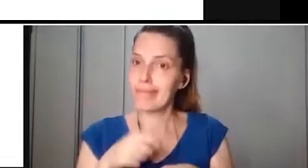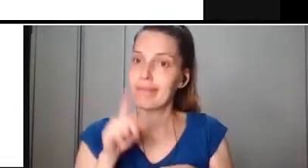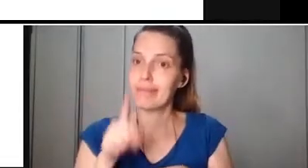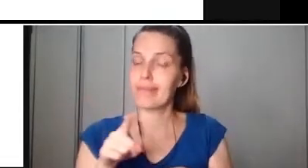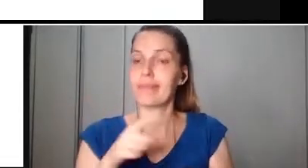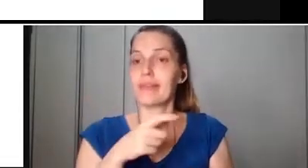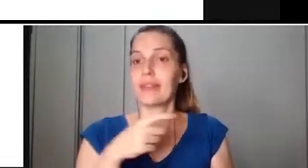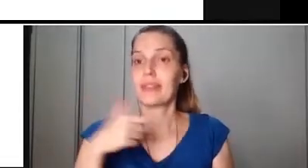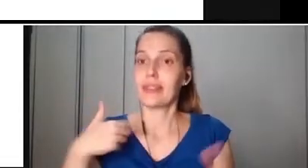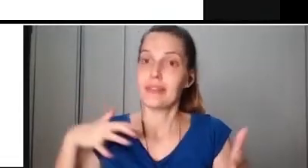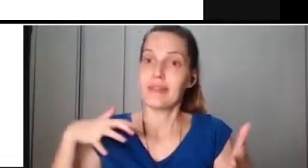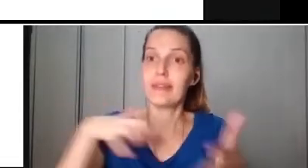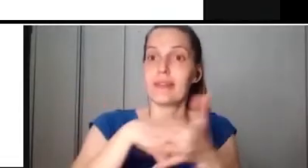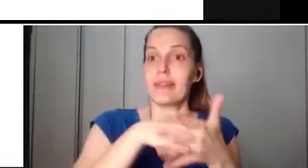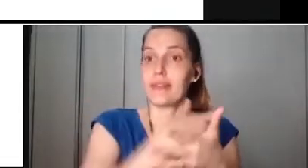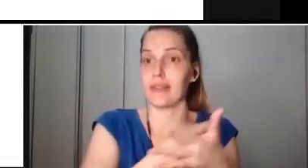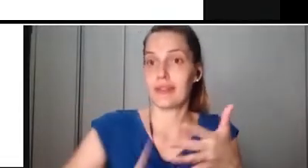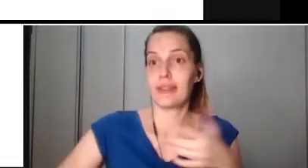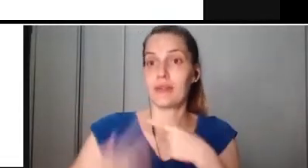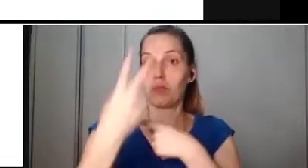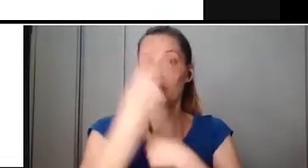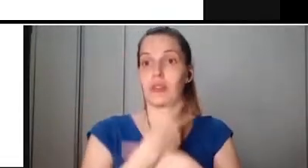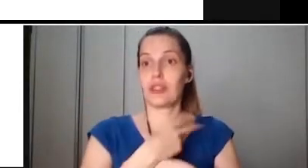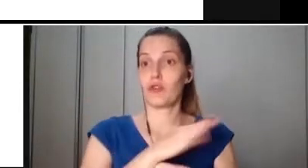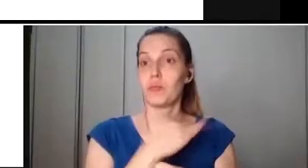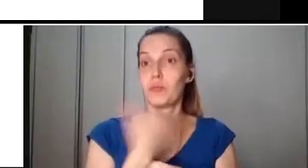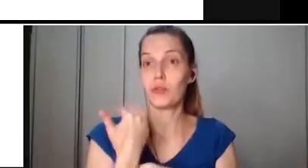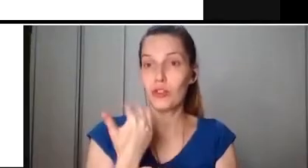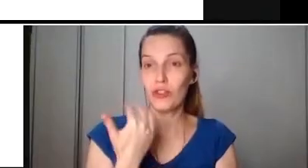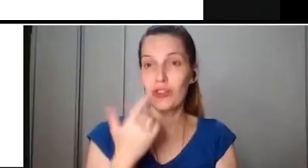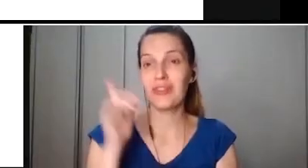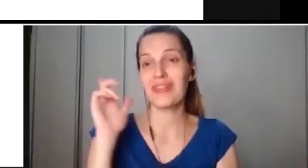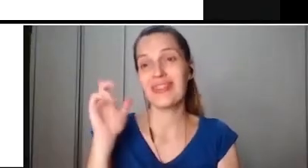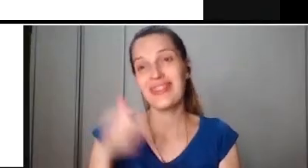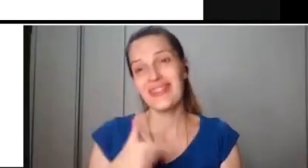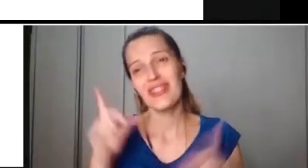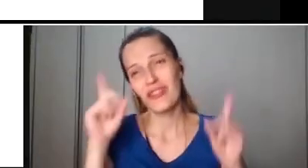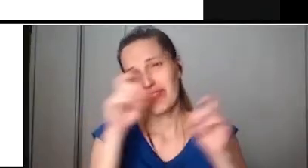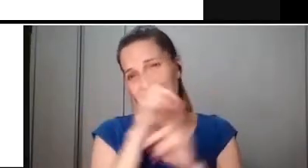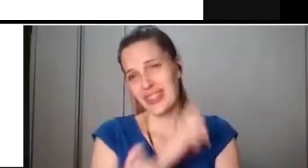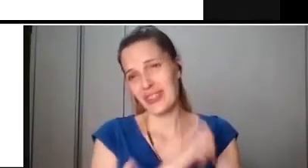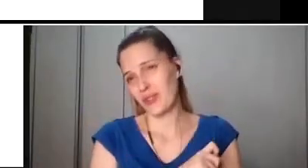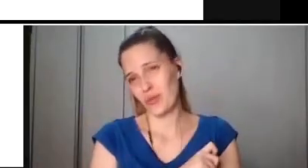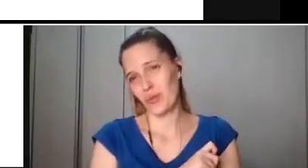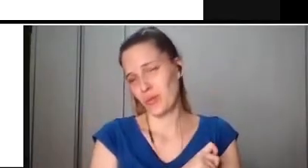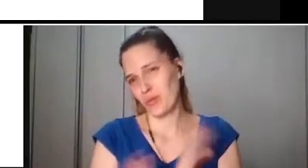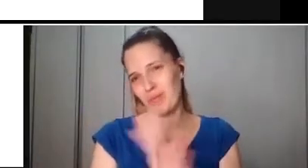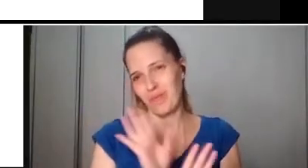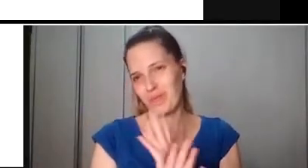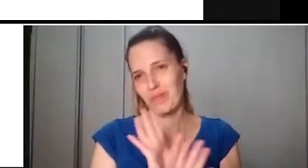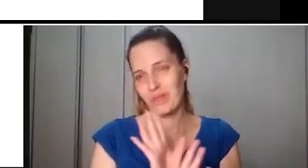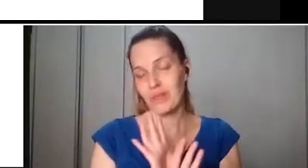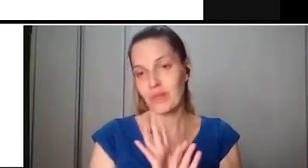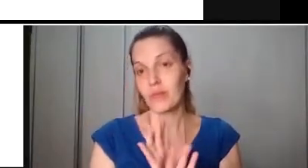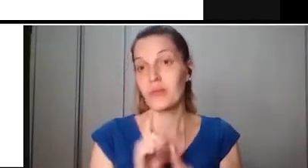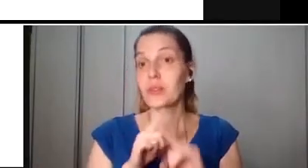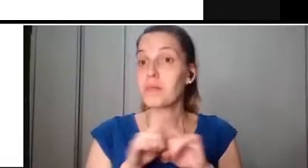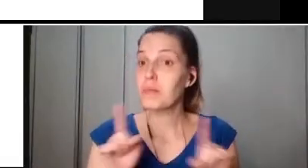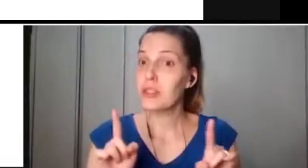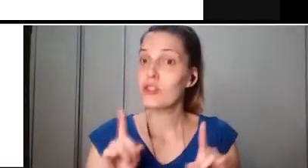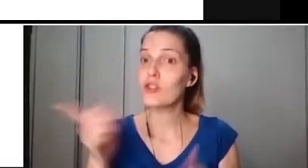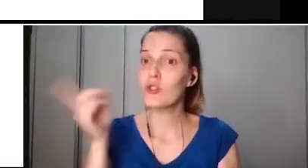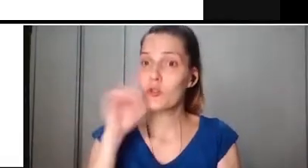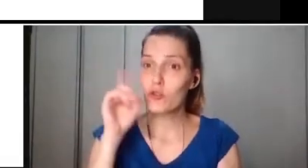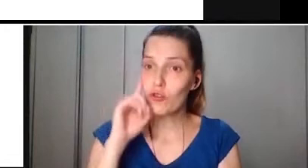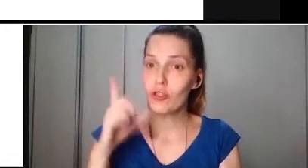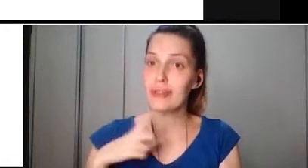te proteger da morte, é muito pouco provável. No entanto, todo dia tem batidas desse